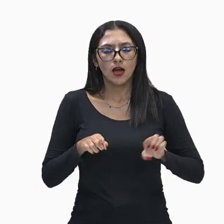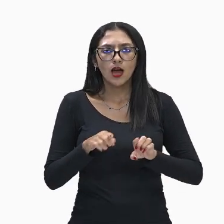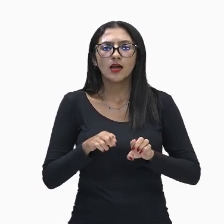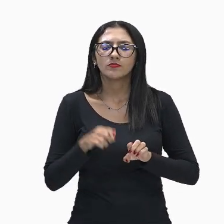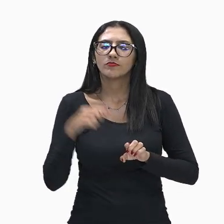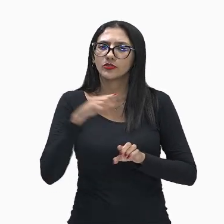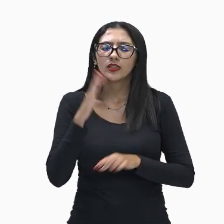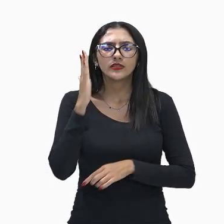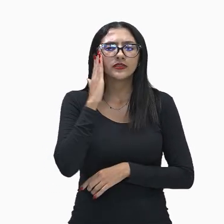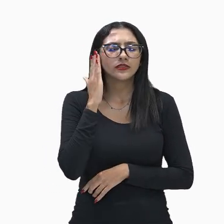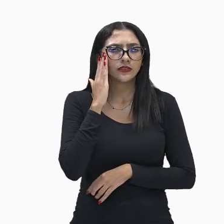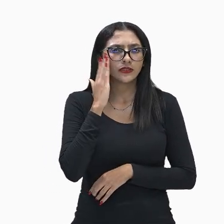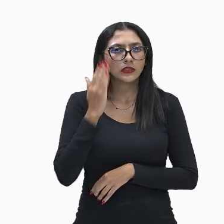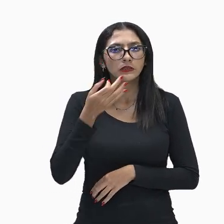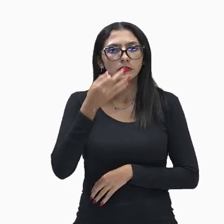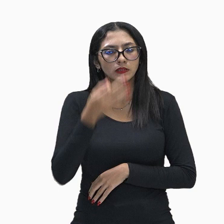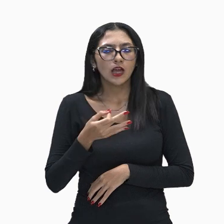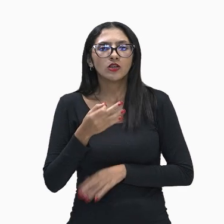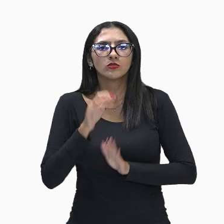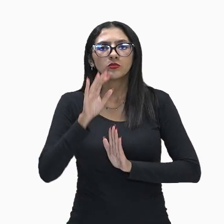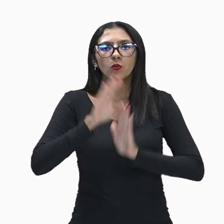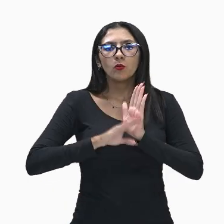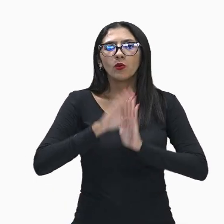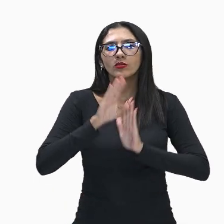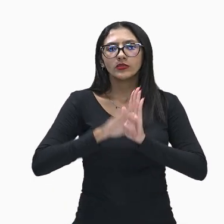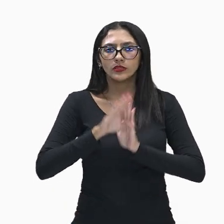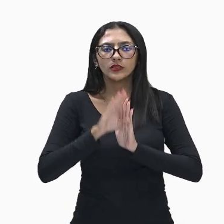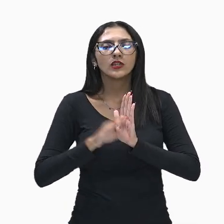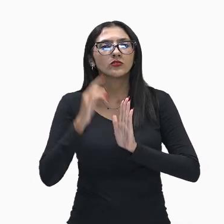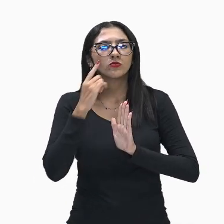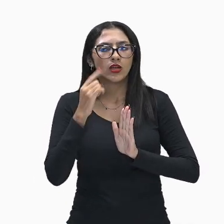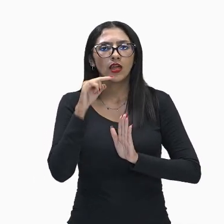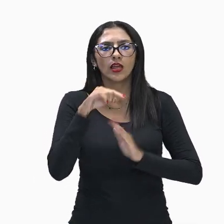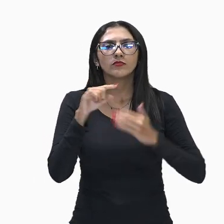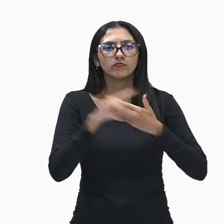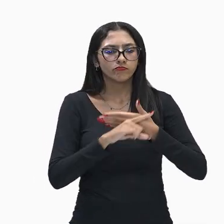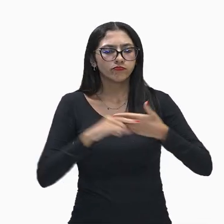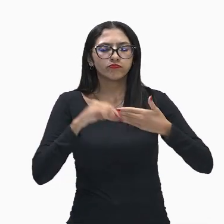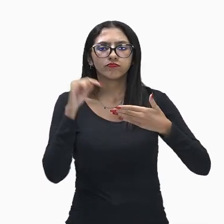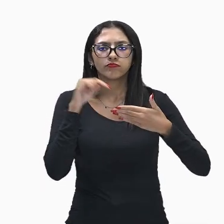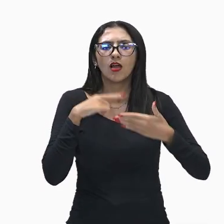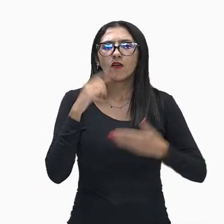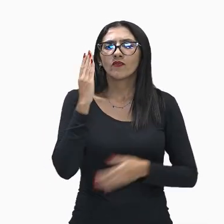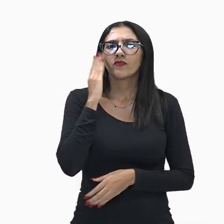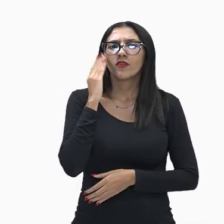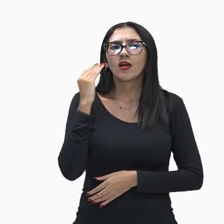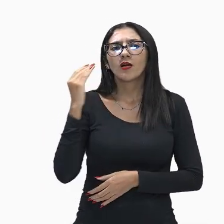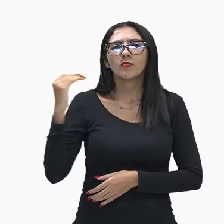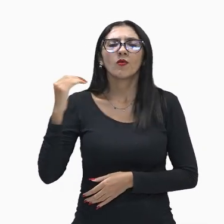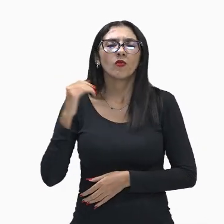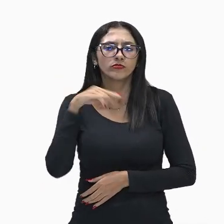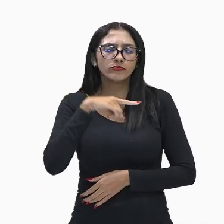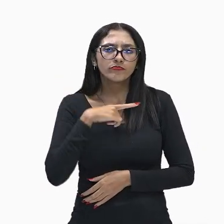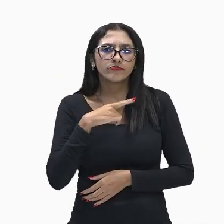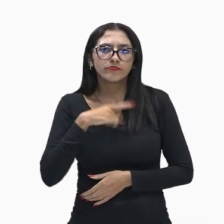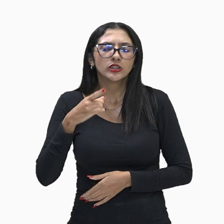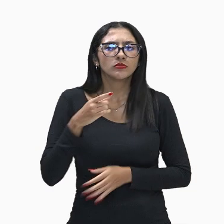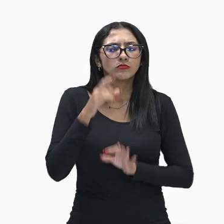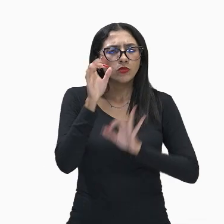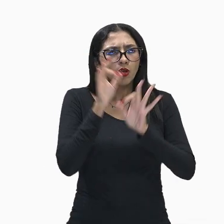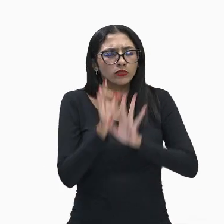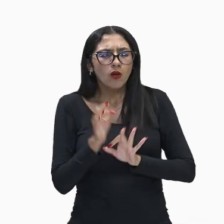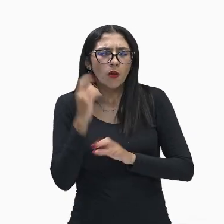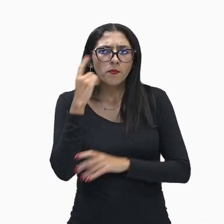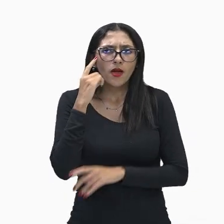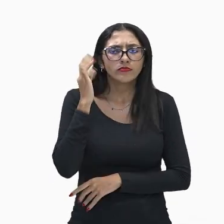estão né a gente olha aí esse grande nome desse indivíduo que construiu essa idealizou aí